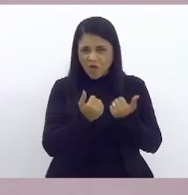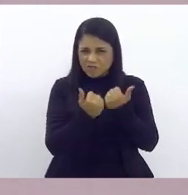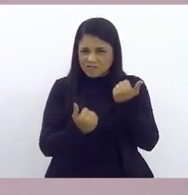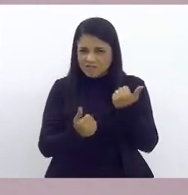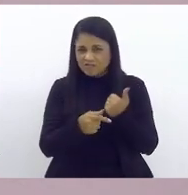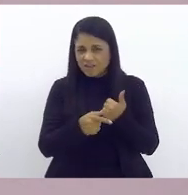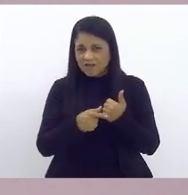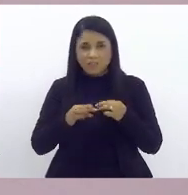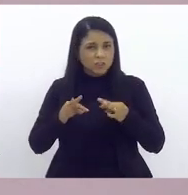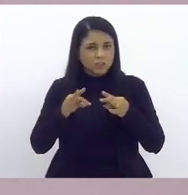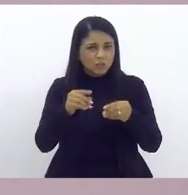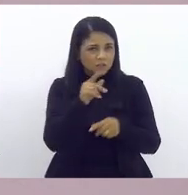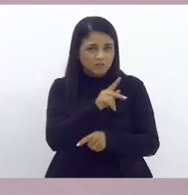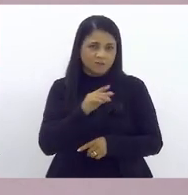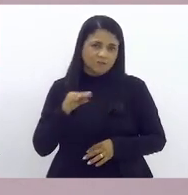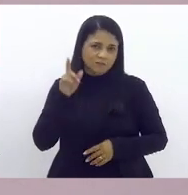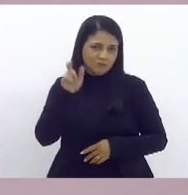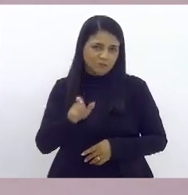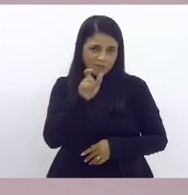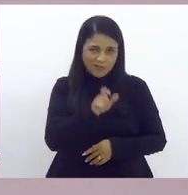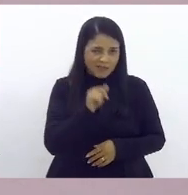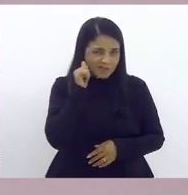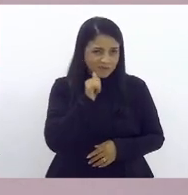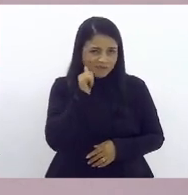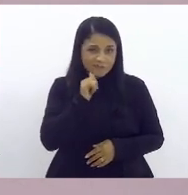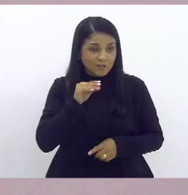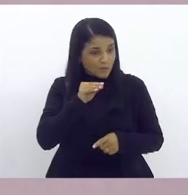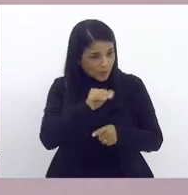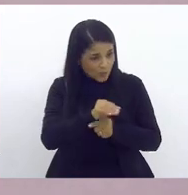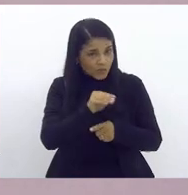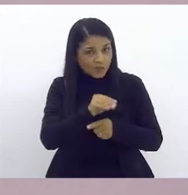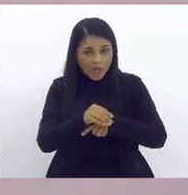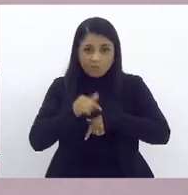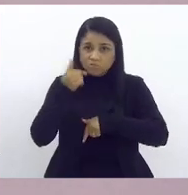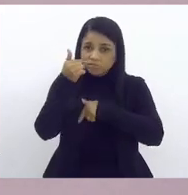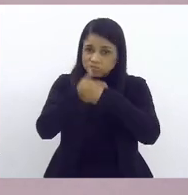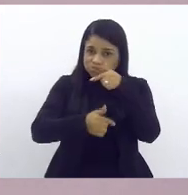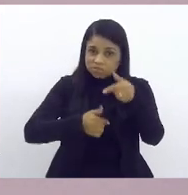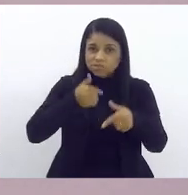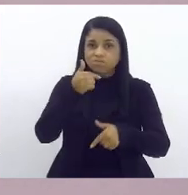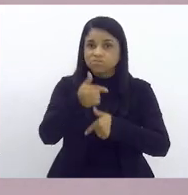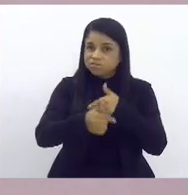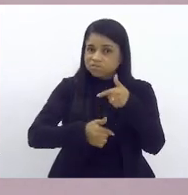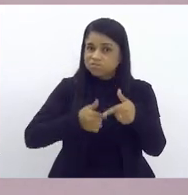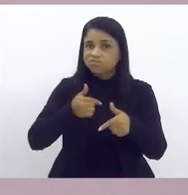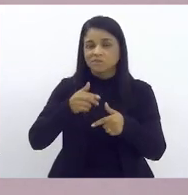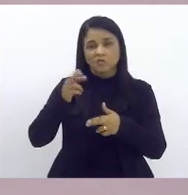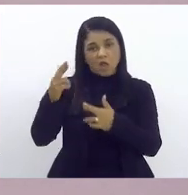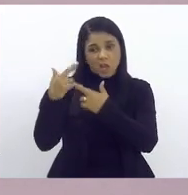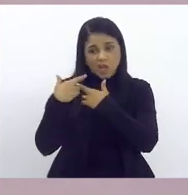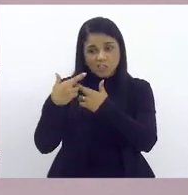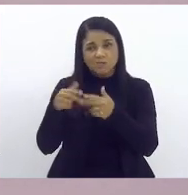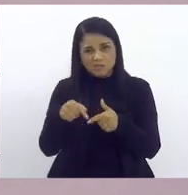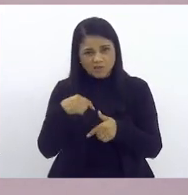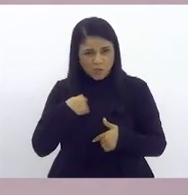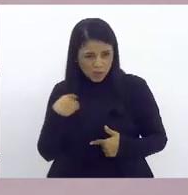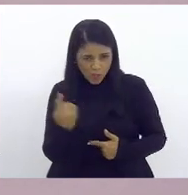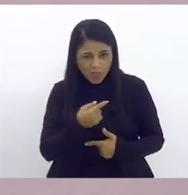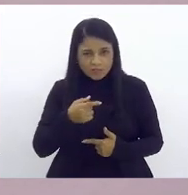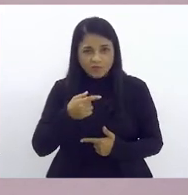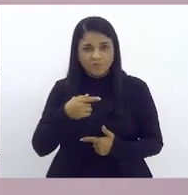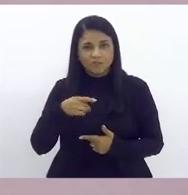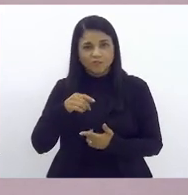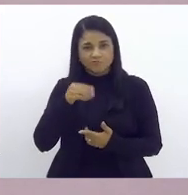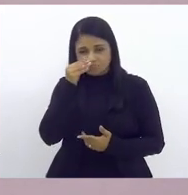falam isso para todas as mulheres. Porque o trabalho de cuidado acaba sendo nosso. Então, nós somos descartáveis?